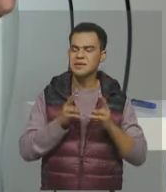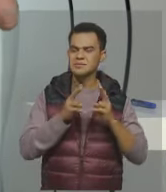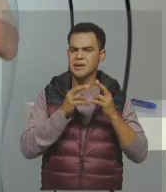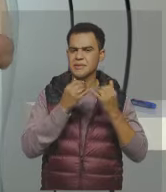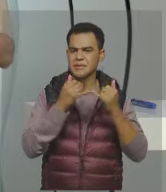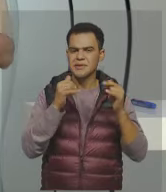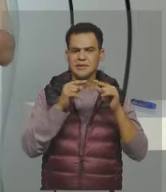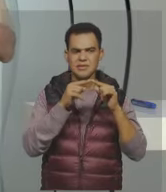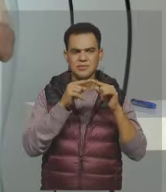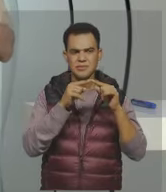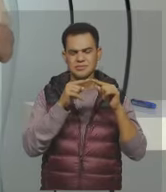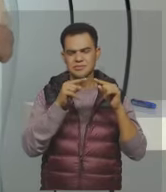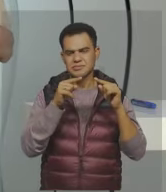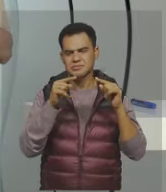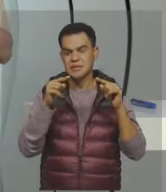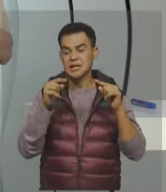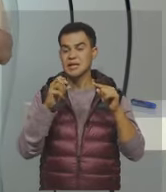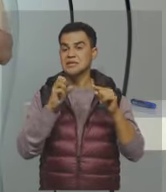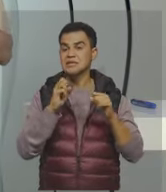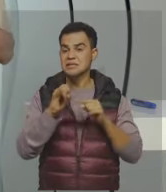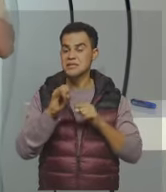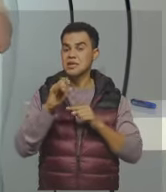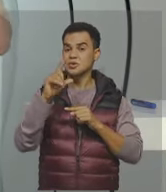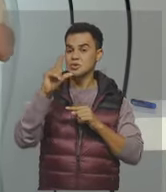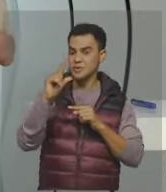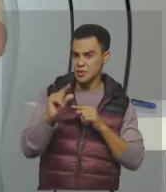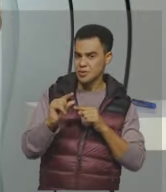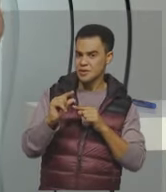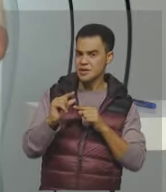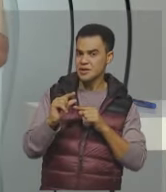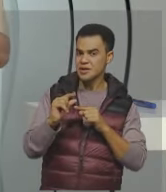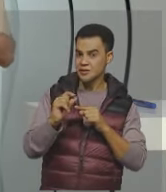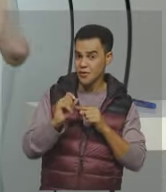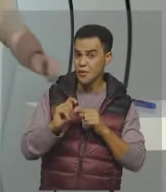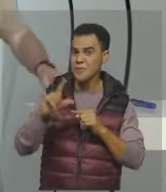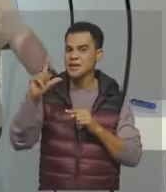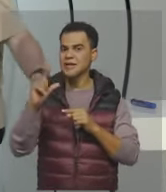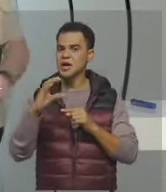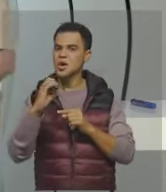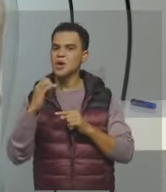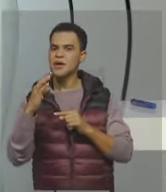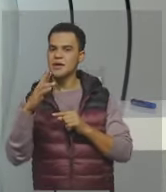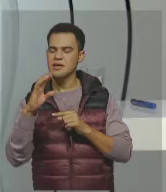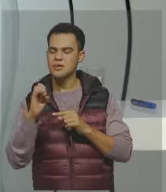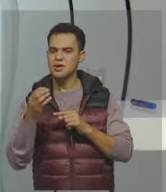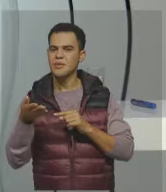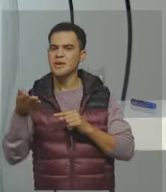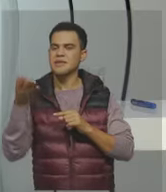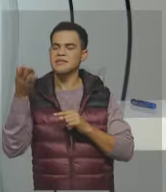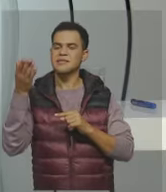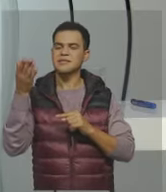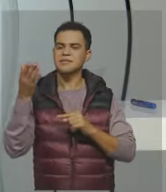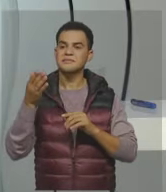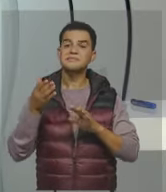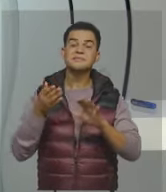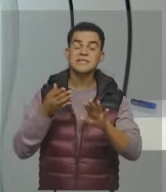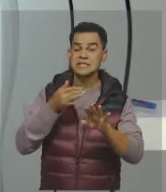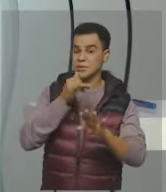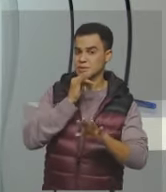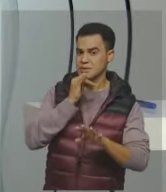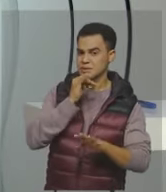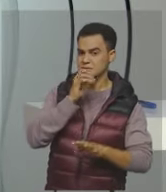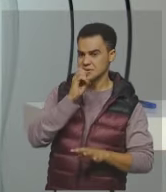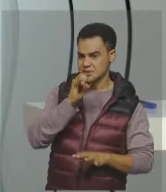diminuir a resistência, eu vou aumentar a corrente. Na mesma proporção, né? Então, se aqui a minha corrente